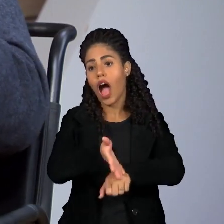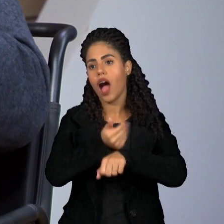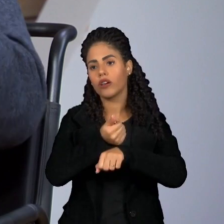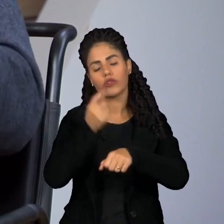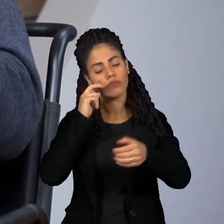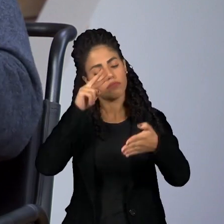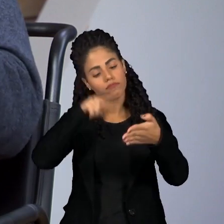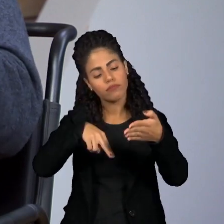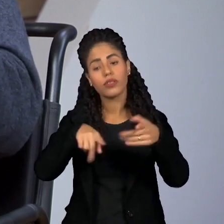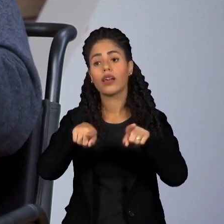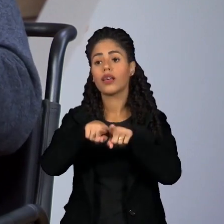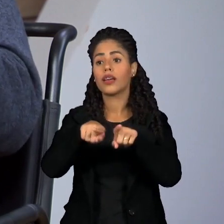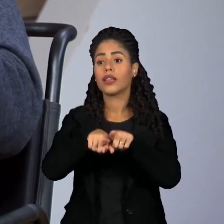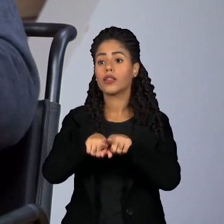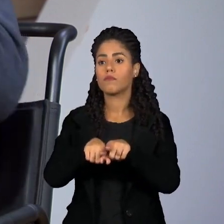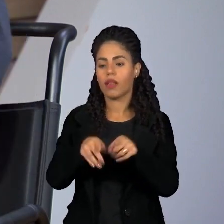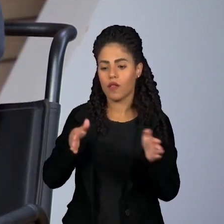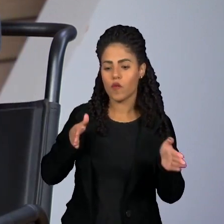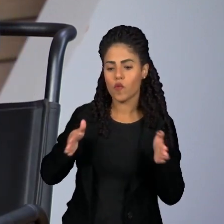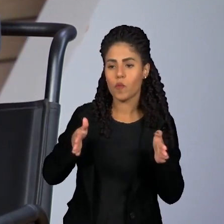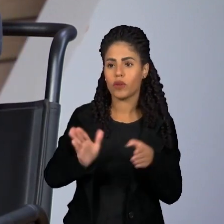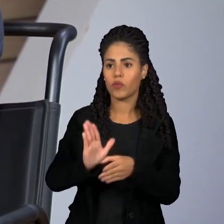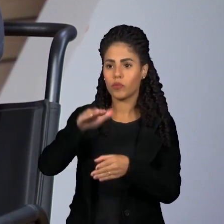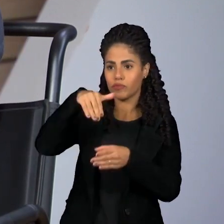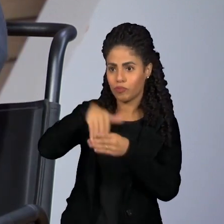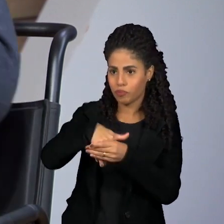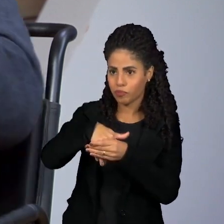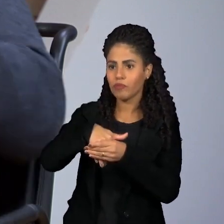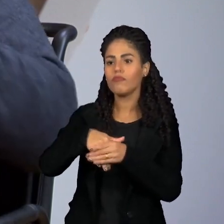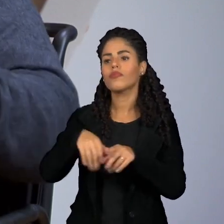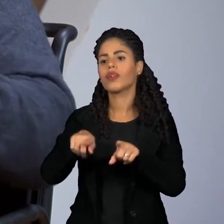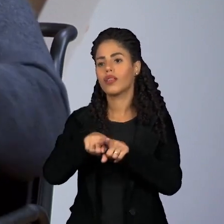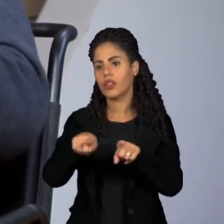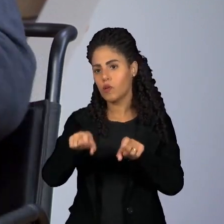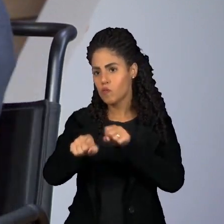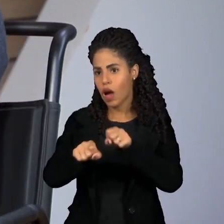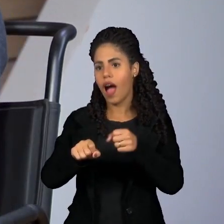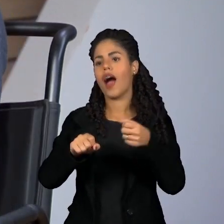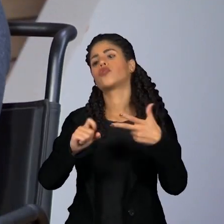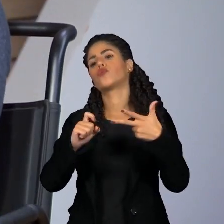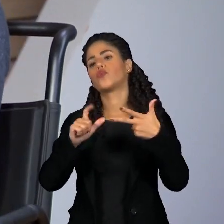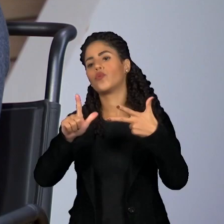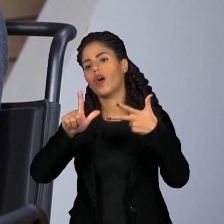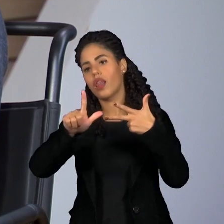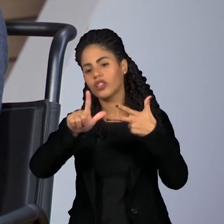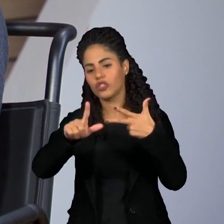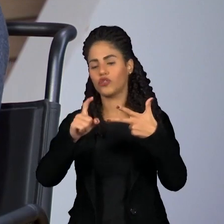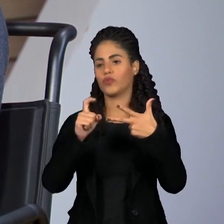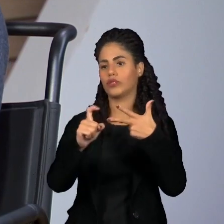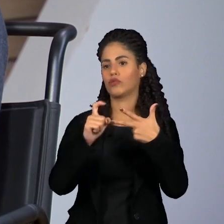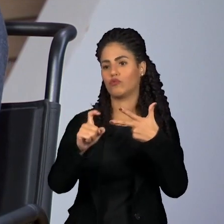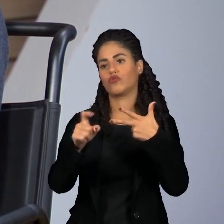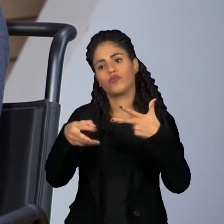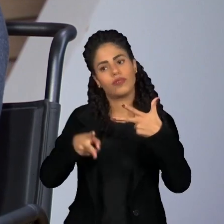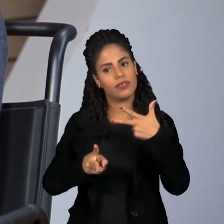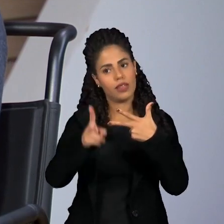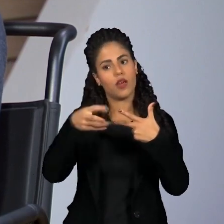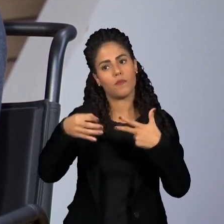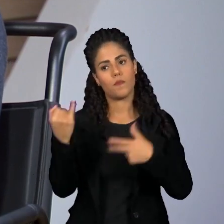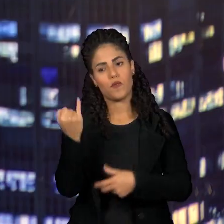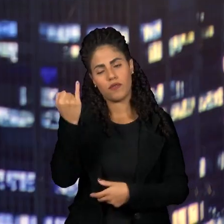lembrar de que nas eleições você não está elegendo só o executivo, tem que pensar também no legislativo, principalmente, cada vez